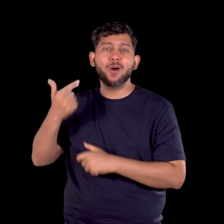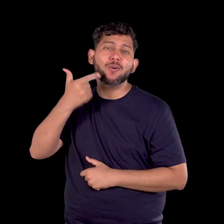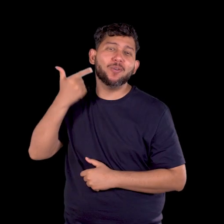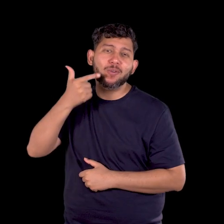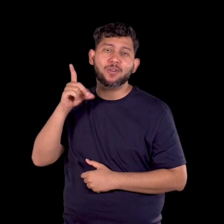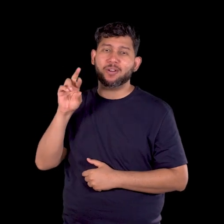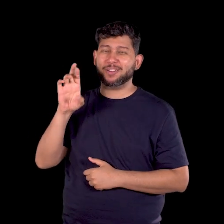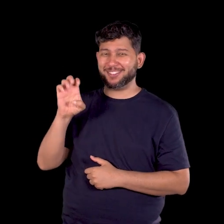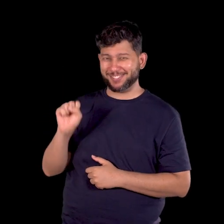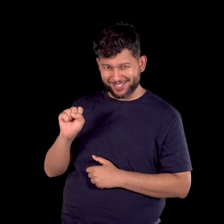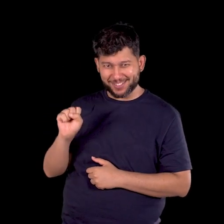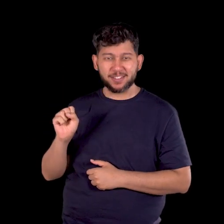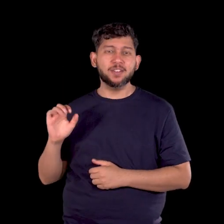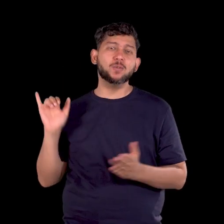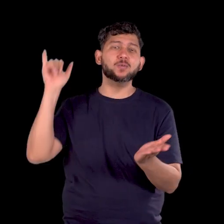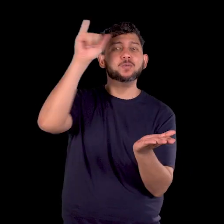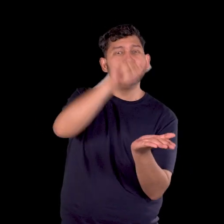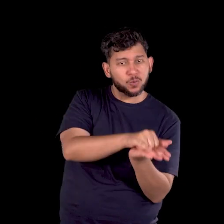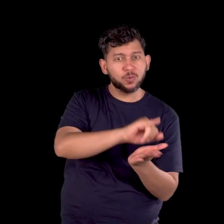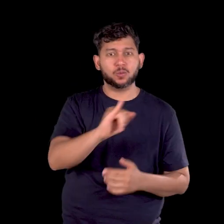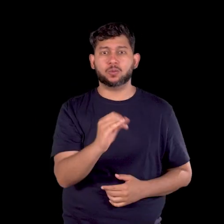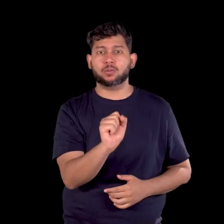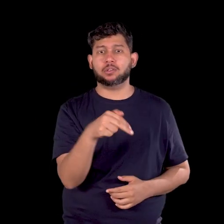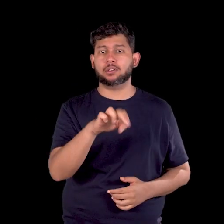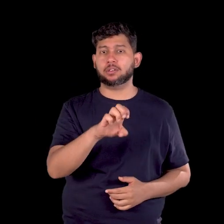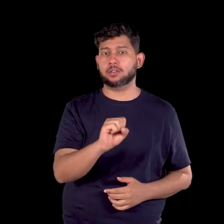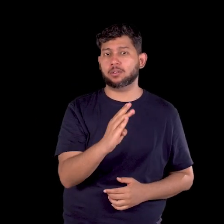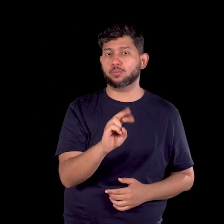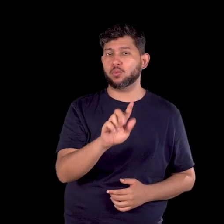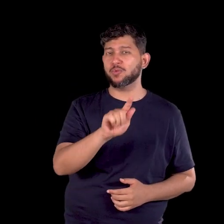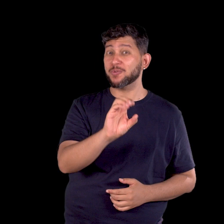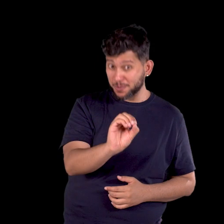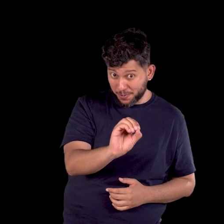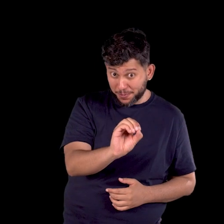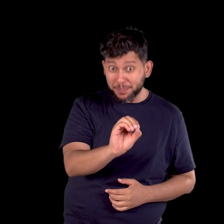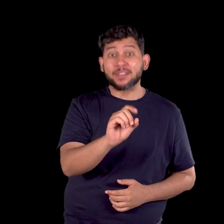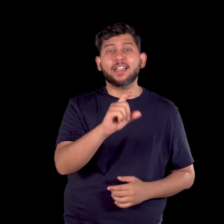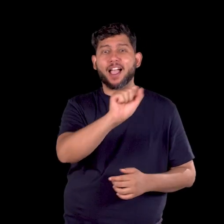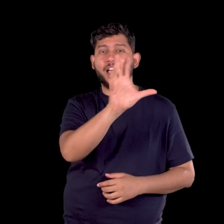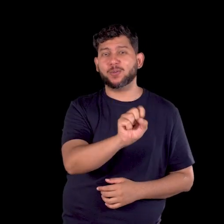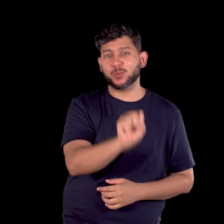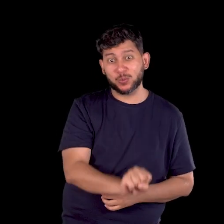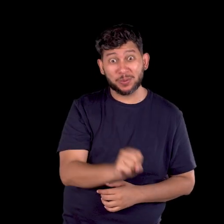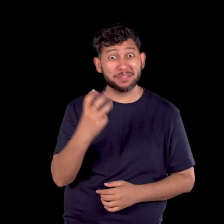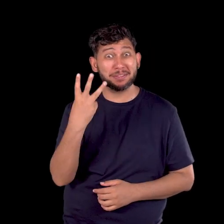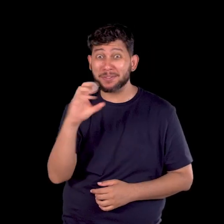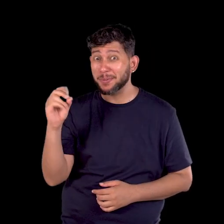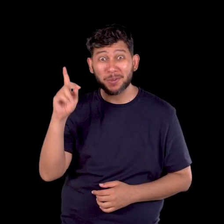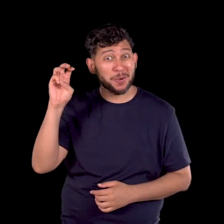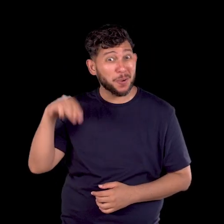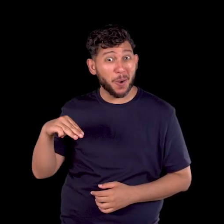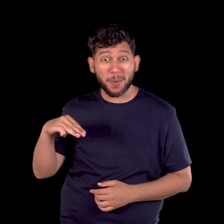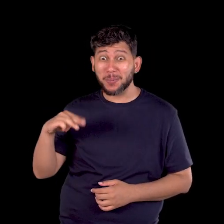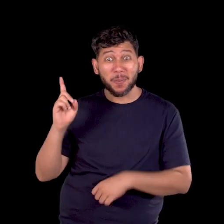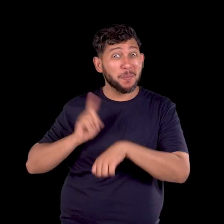trajeto Londres-Joanesburgo, na África do Sul. Nesse voo, o jato atingiu 300 km por hora e